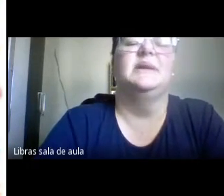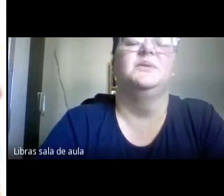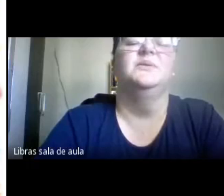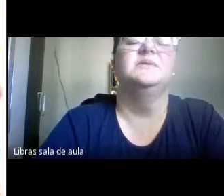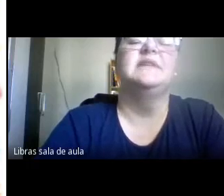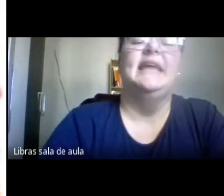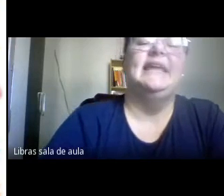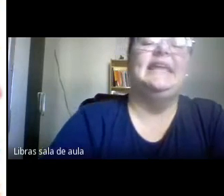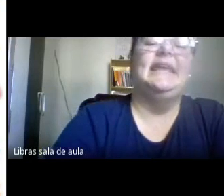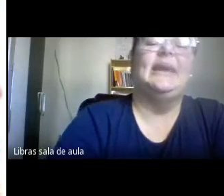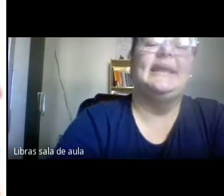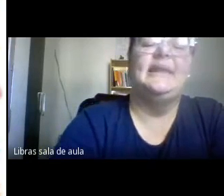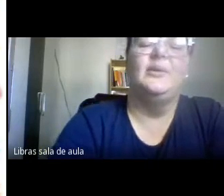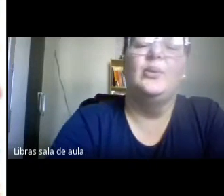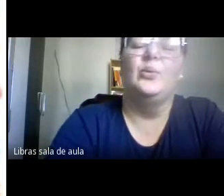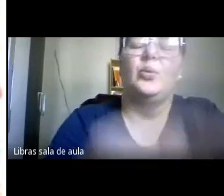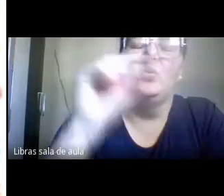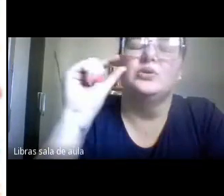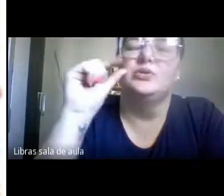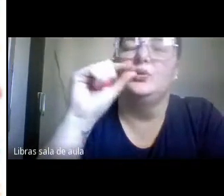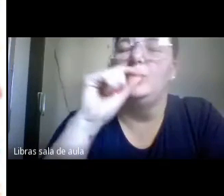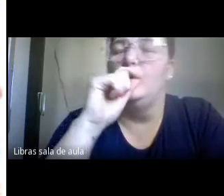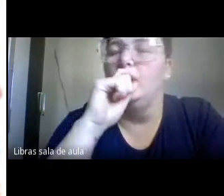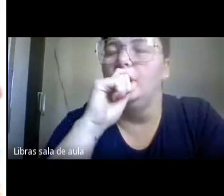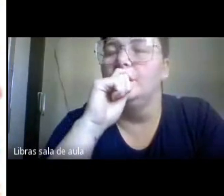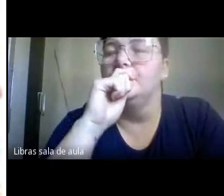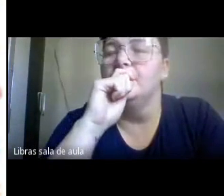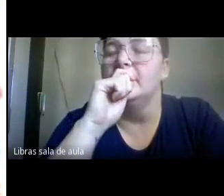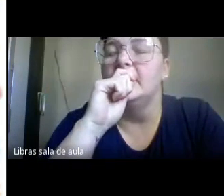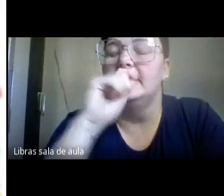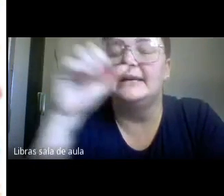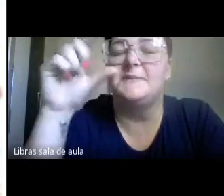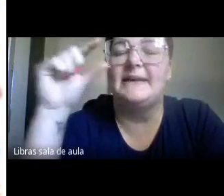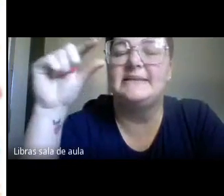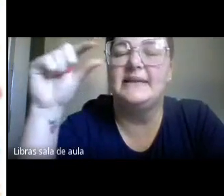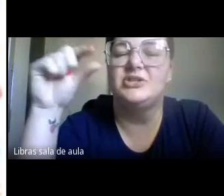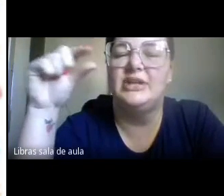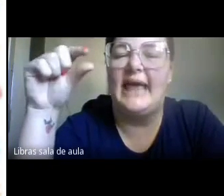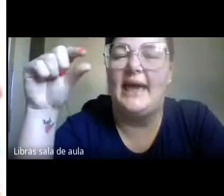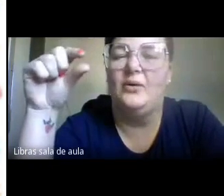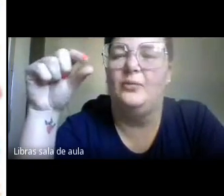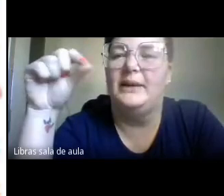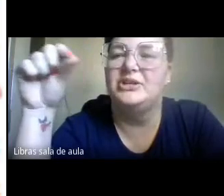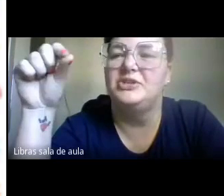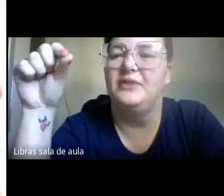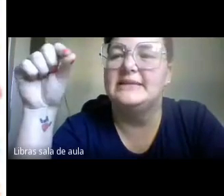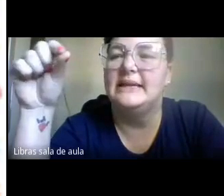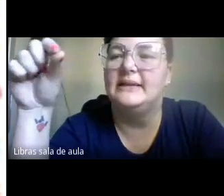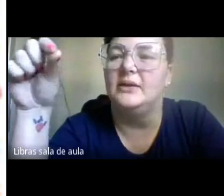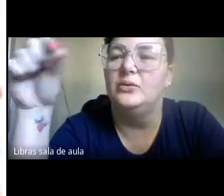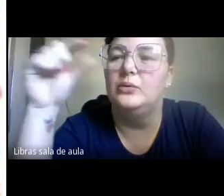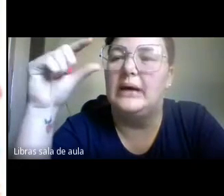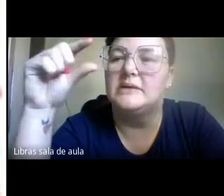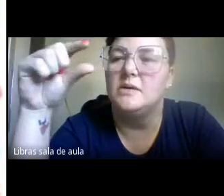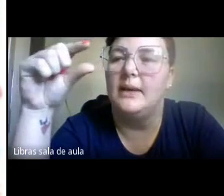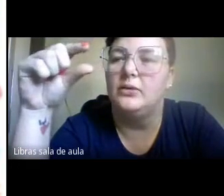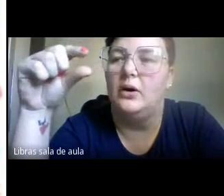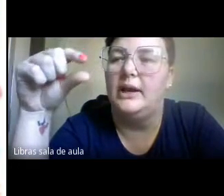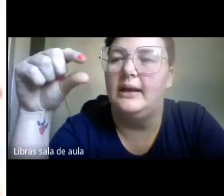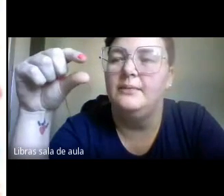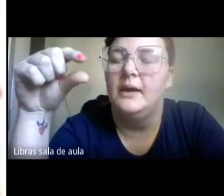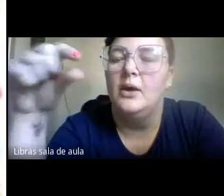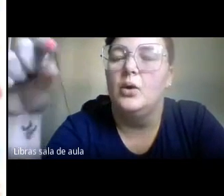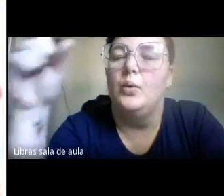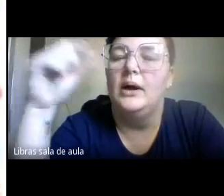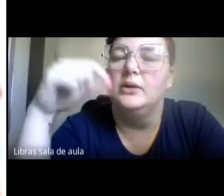meus alunos, e aqui o uso das pecinhas de Lego para a gente fazer tanto a